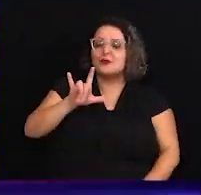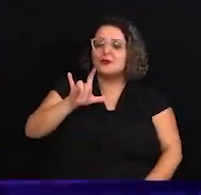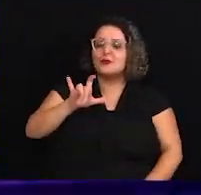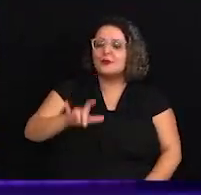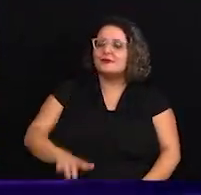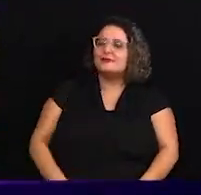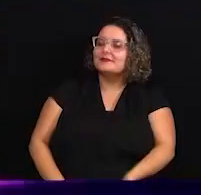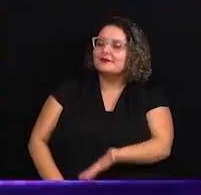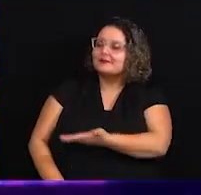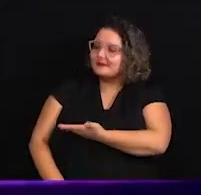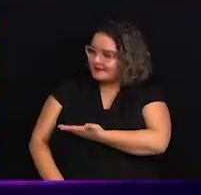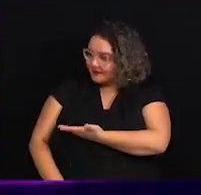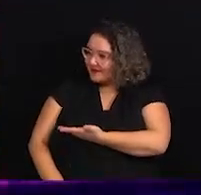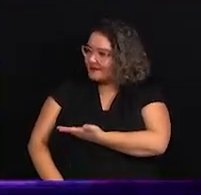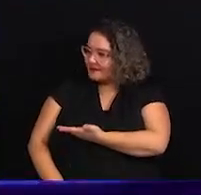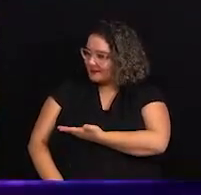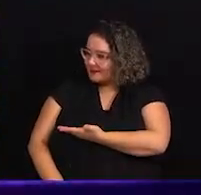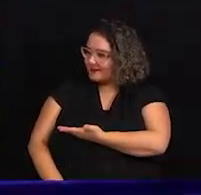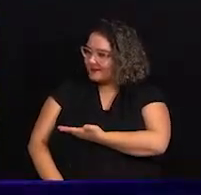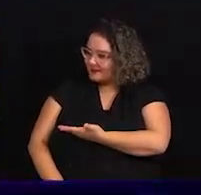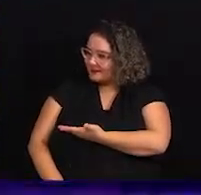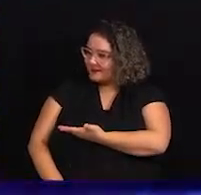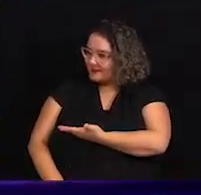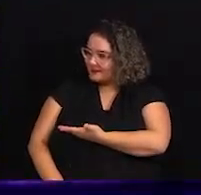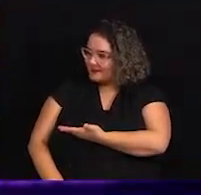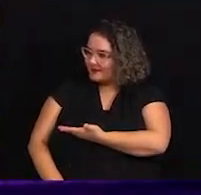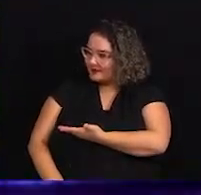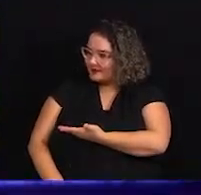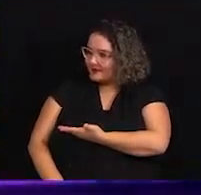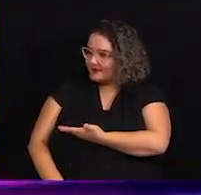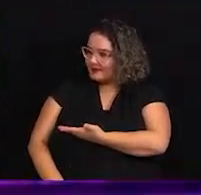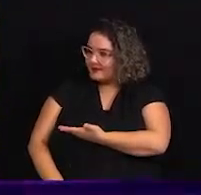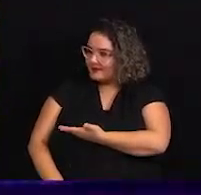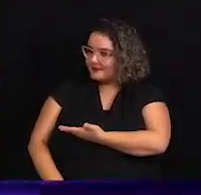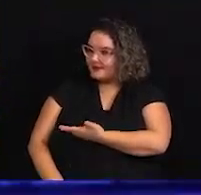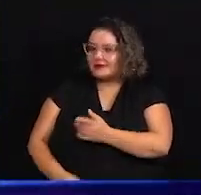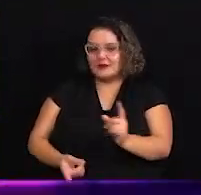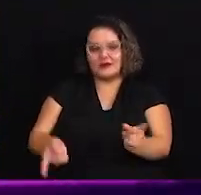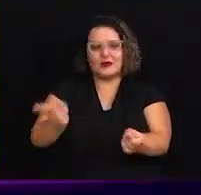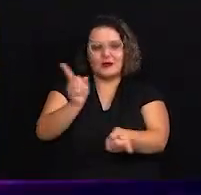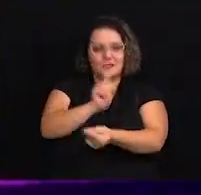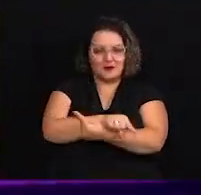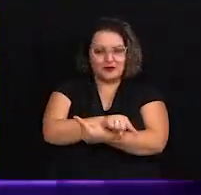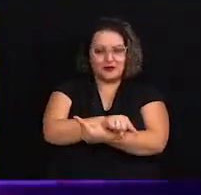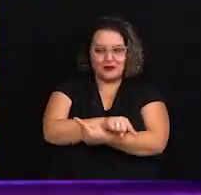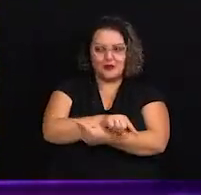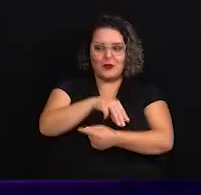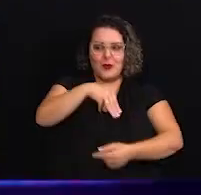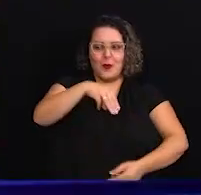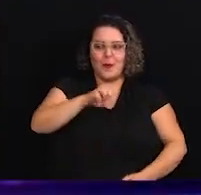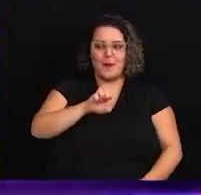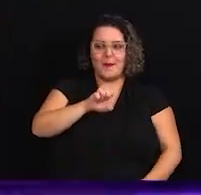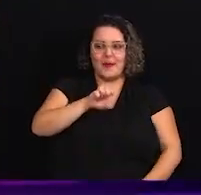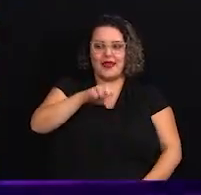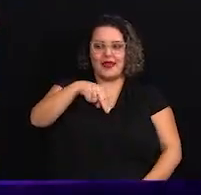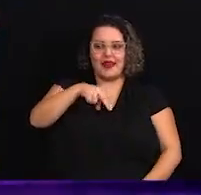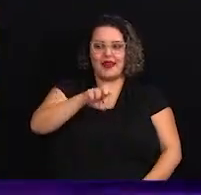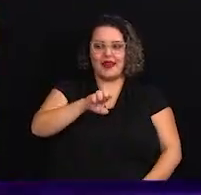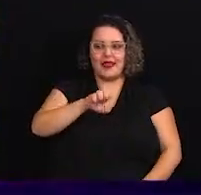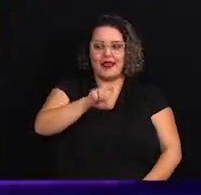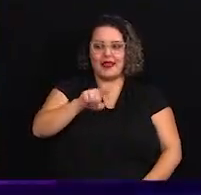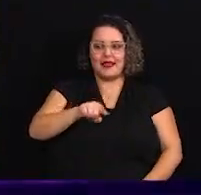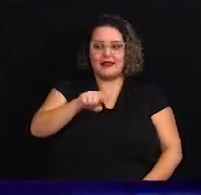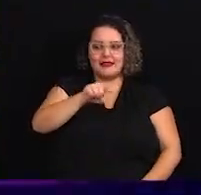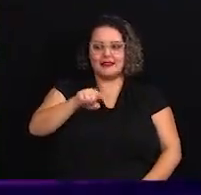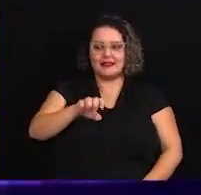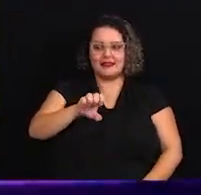Instagram, Menezes Luciana, que ficou um pouquinho ao contrário, né? Ficou Menezes Luciana, onde você também